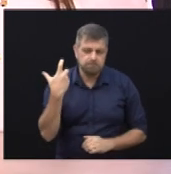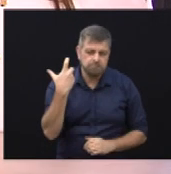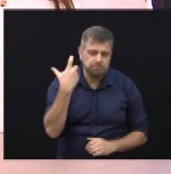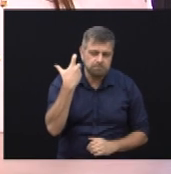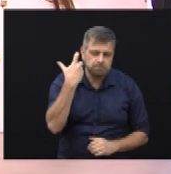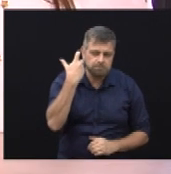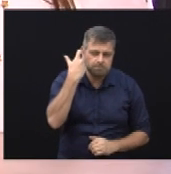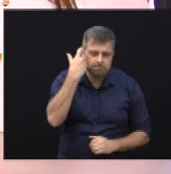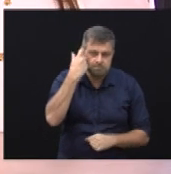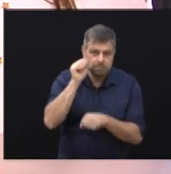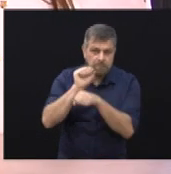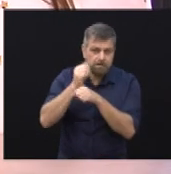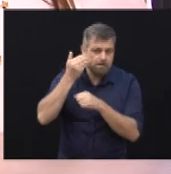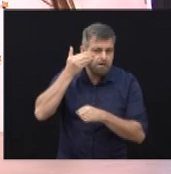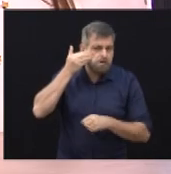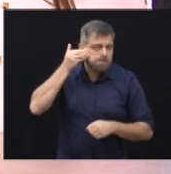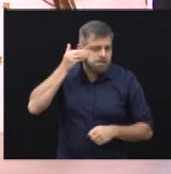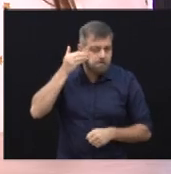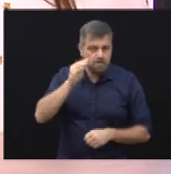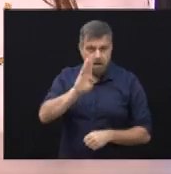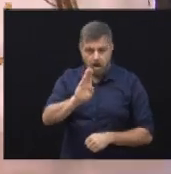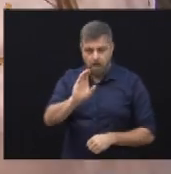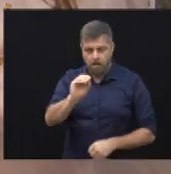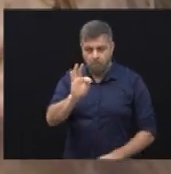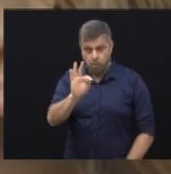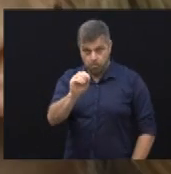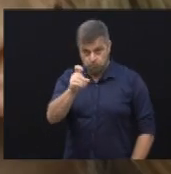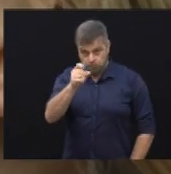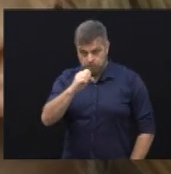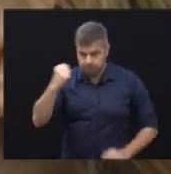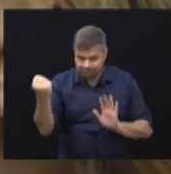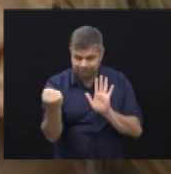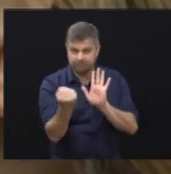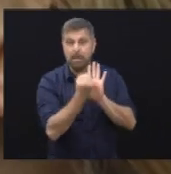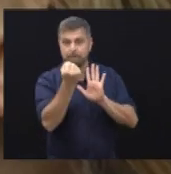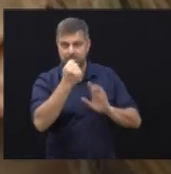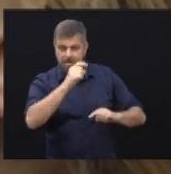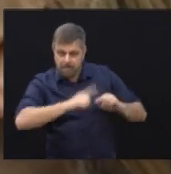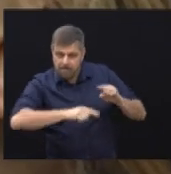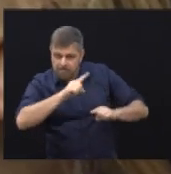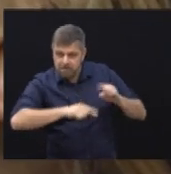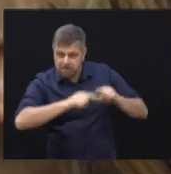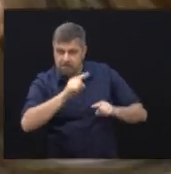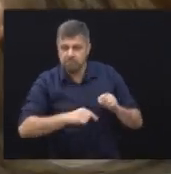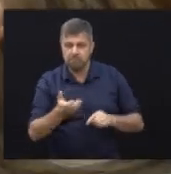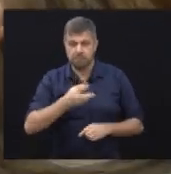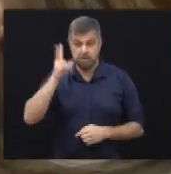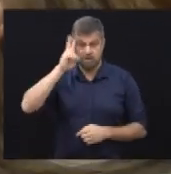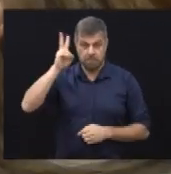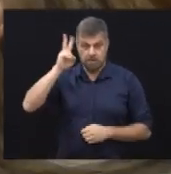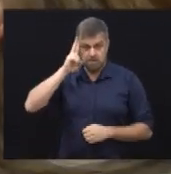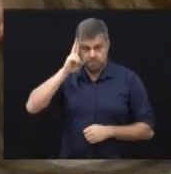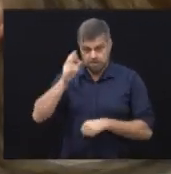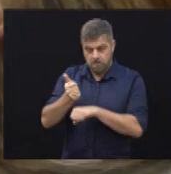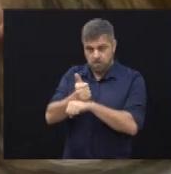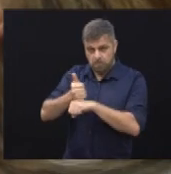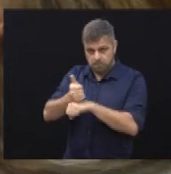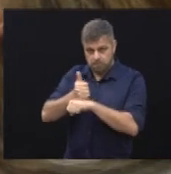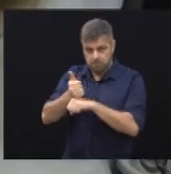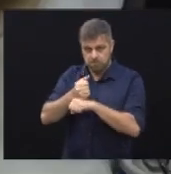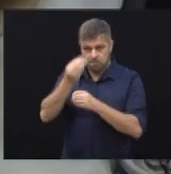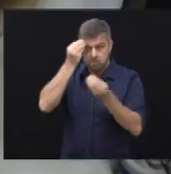A toxina botulínica ela é popularmente conhecida como Botox, que é a marca registrada do produto. Lembrando que o